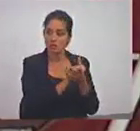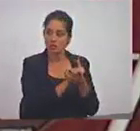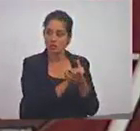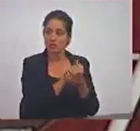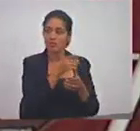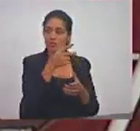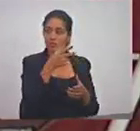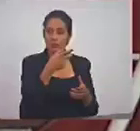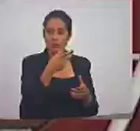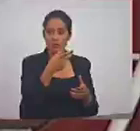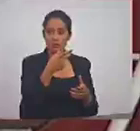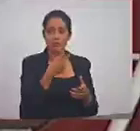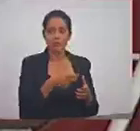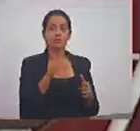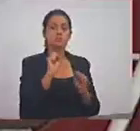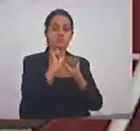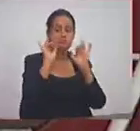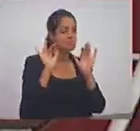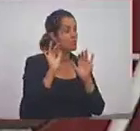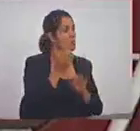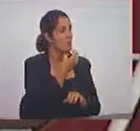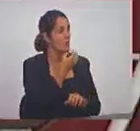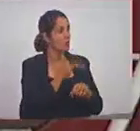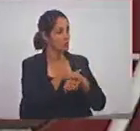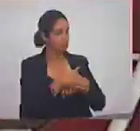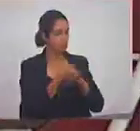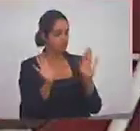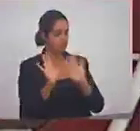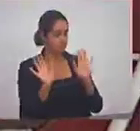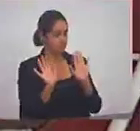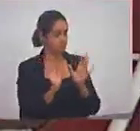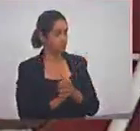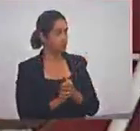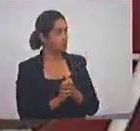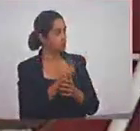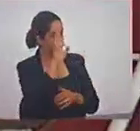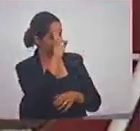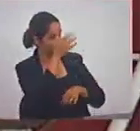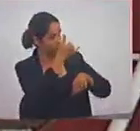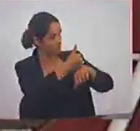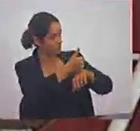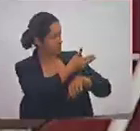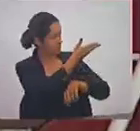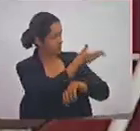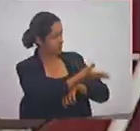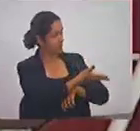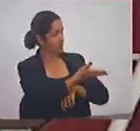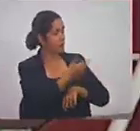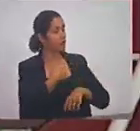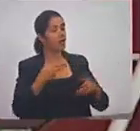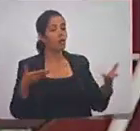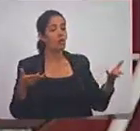na noite de hoje, os nossos cumprimentos. Senhor presidente, hoje eu tenho uma